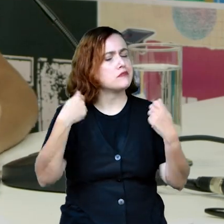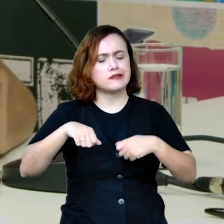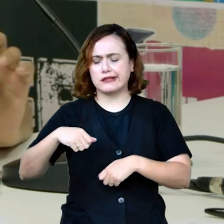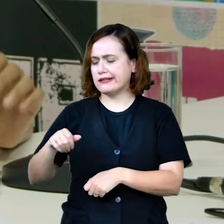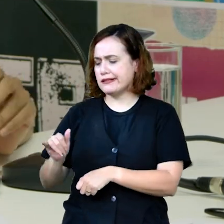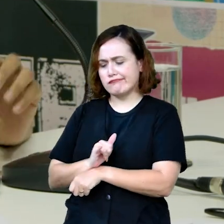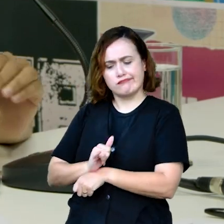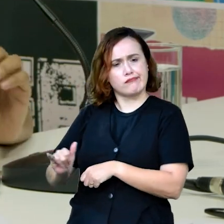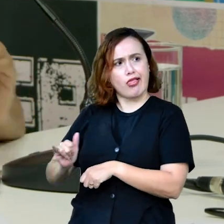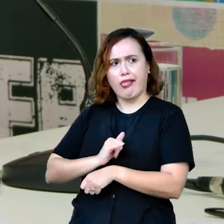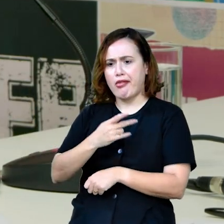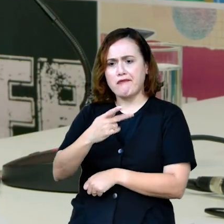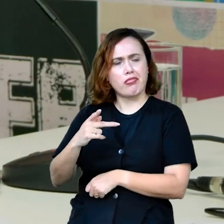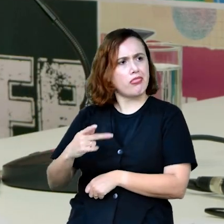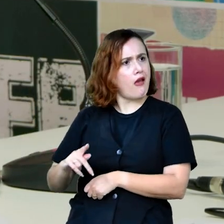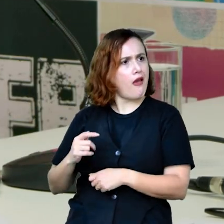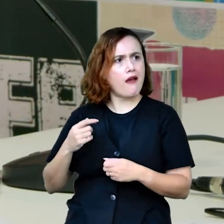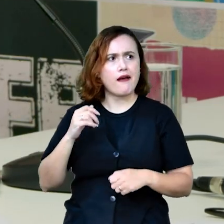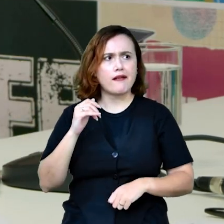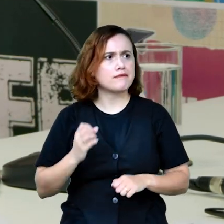espaços. Nossa, é incrível.